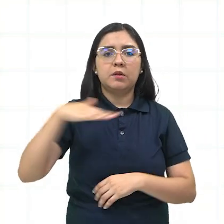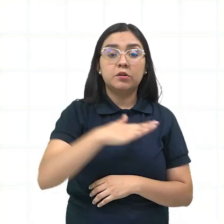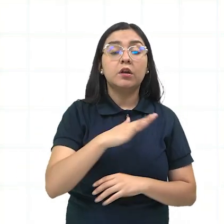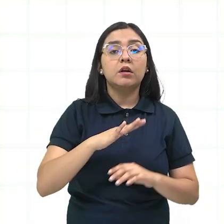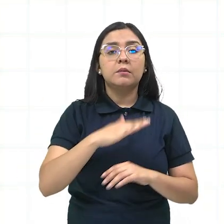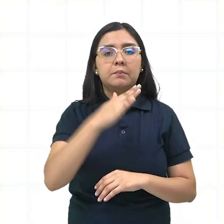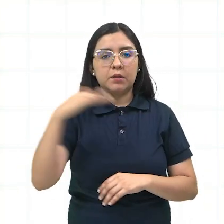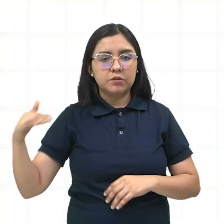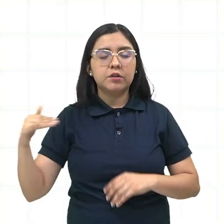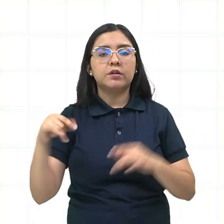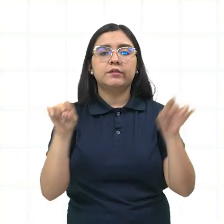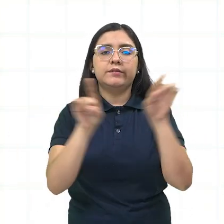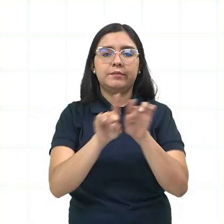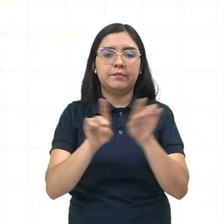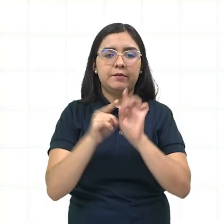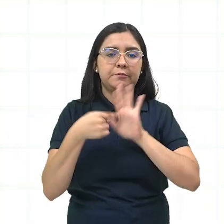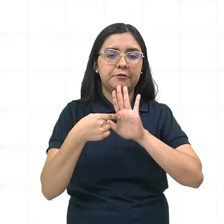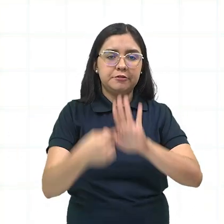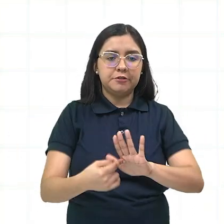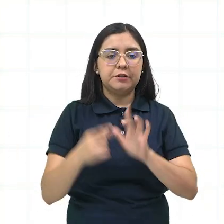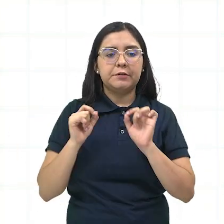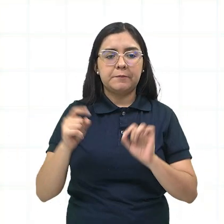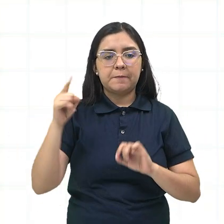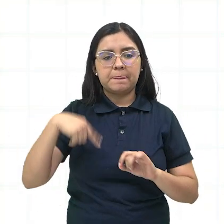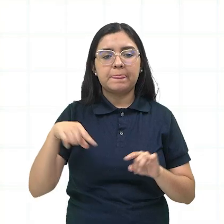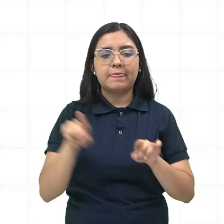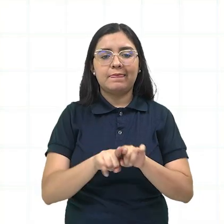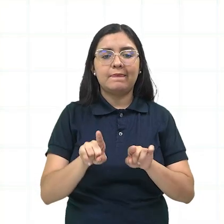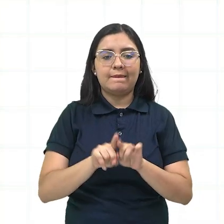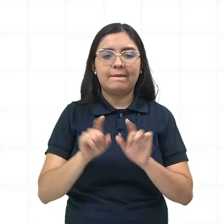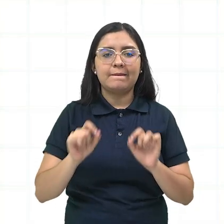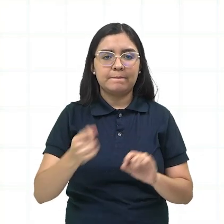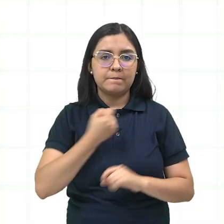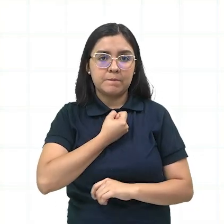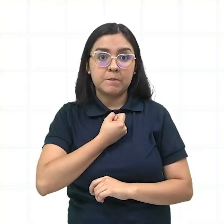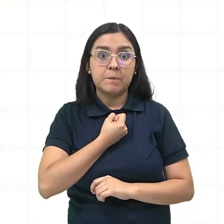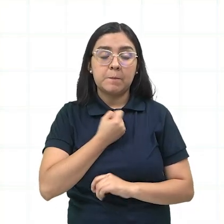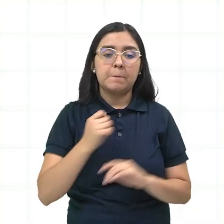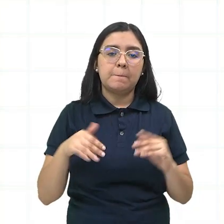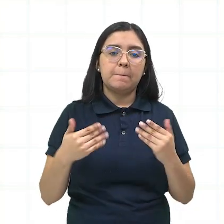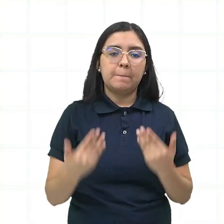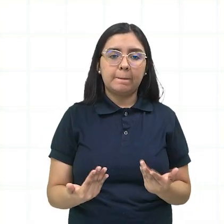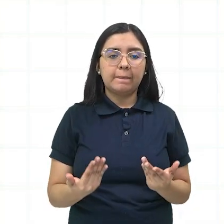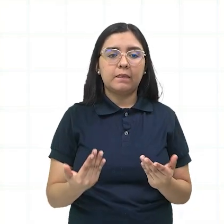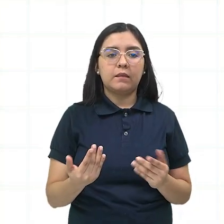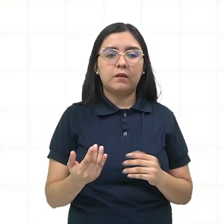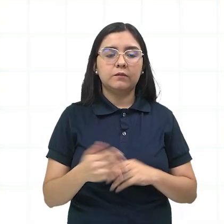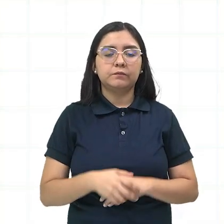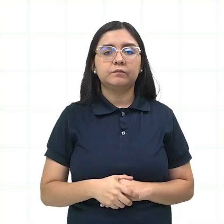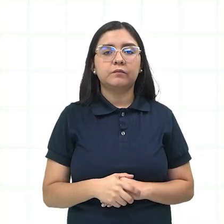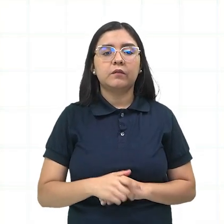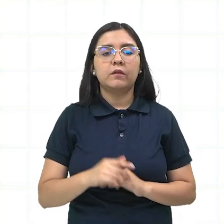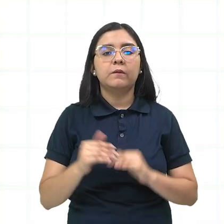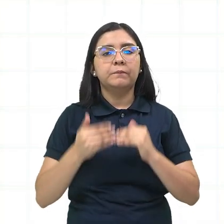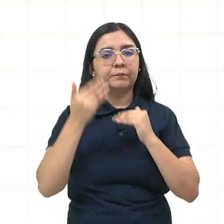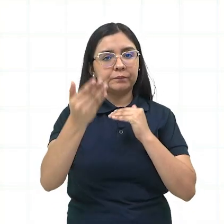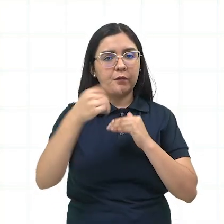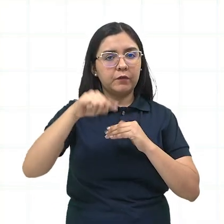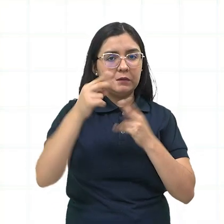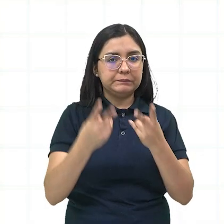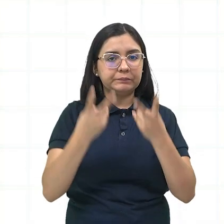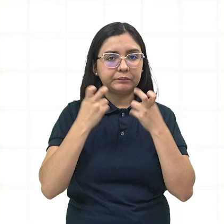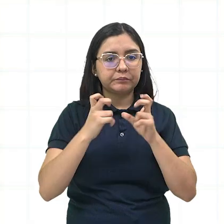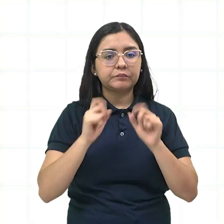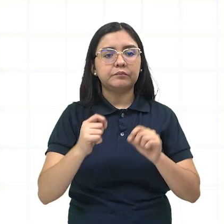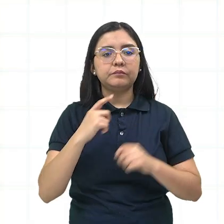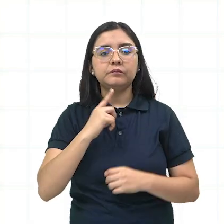isso vai mostrar pra gente que elas são vistas de forma numerológica. Tanto é que a posteriori, vocês vão perceber